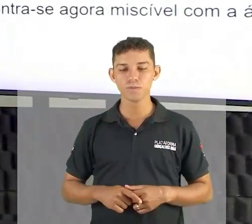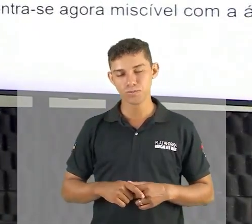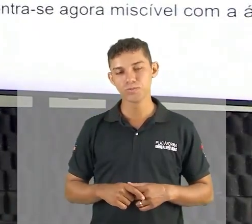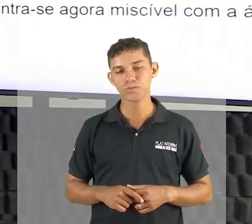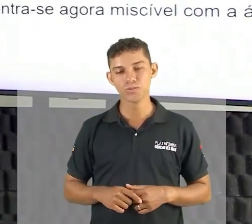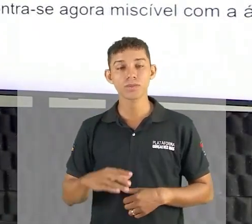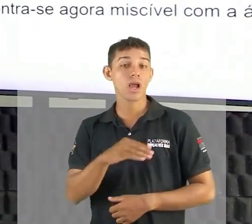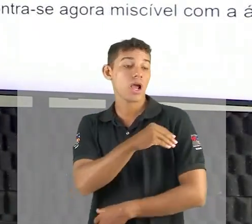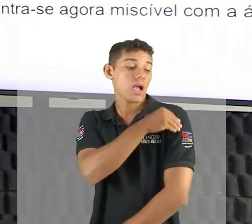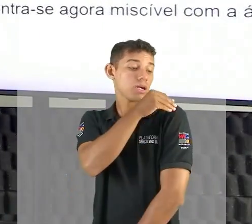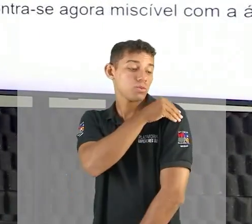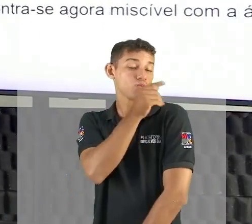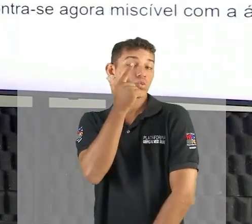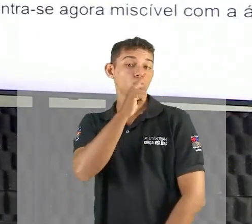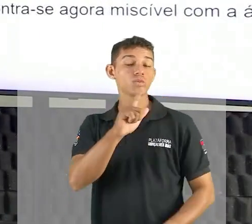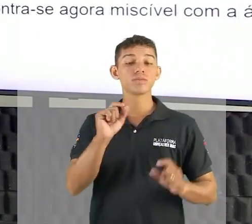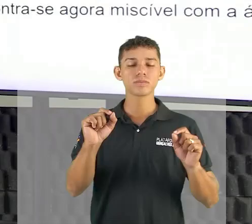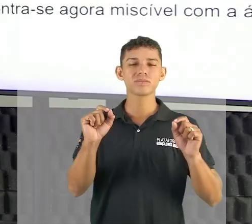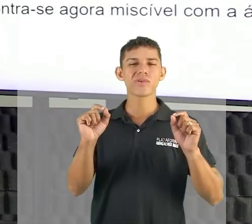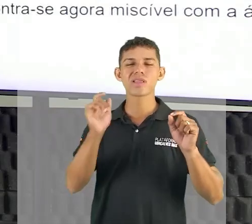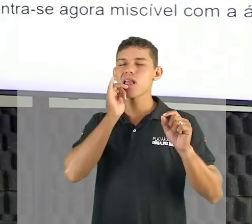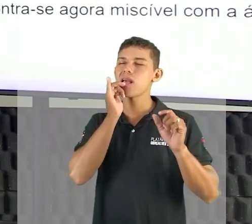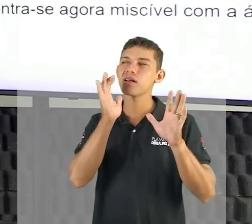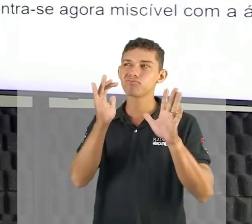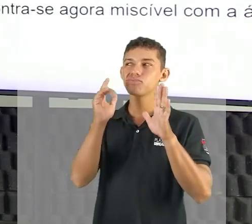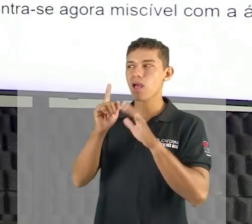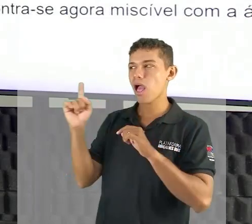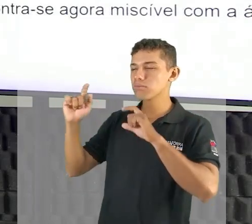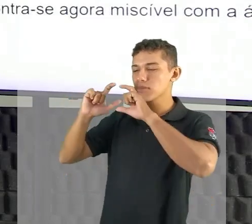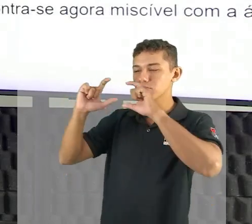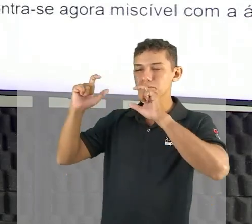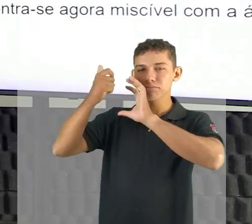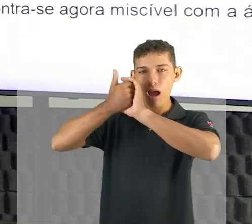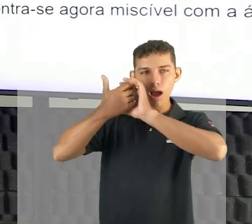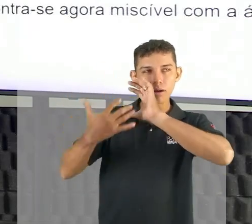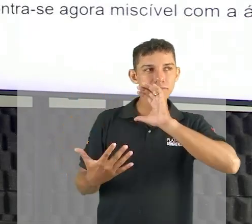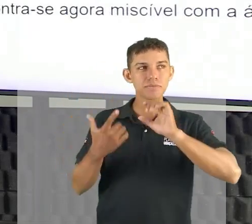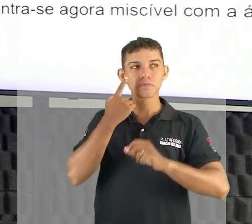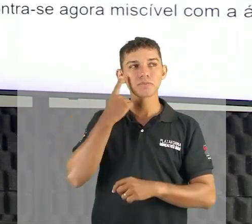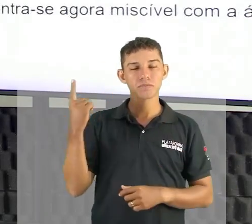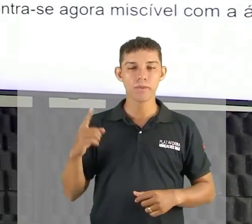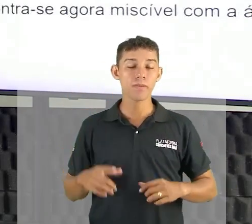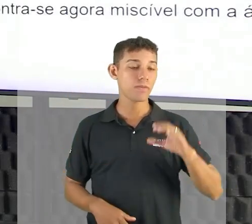Para ser álcool, eu preciso ter a seguinte característica, tá? Para ser álcool.